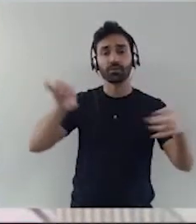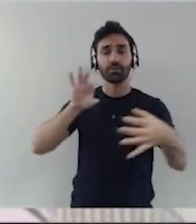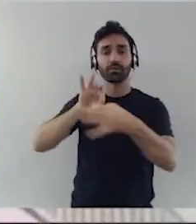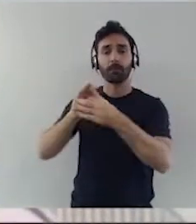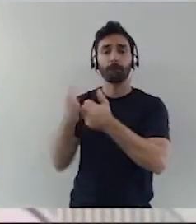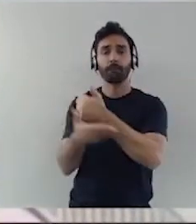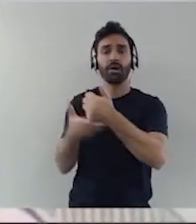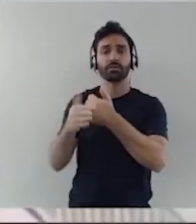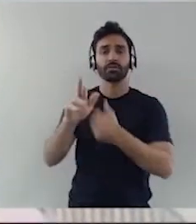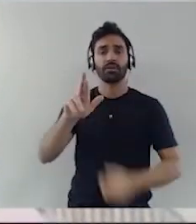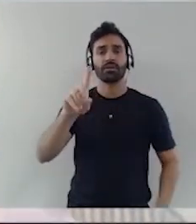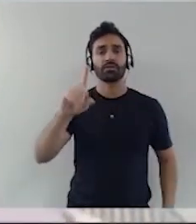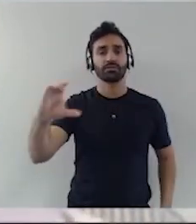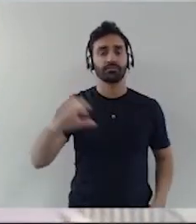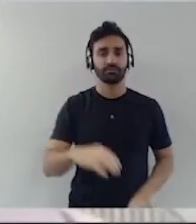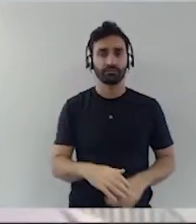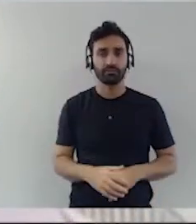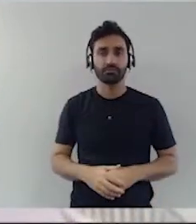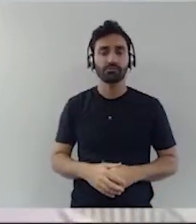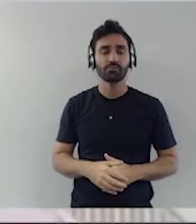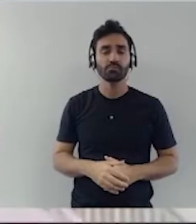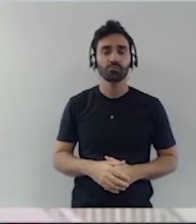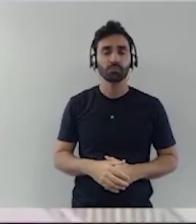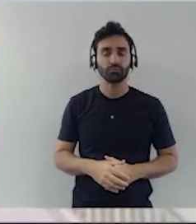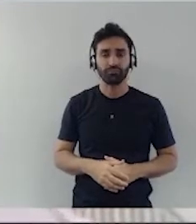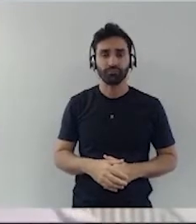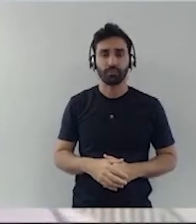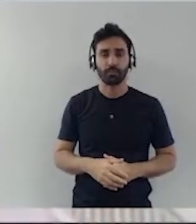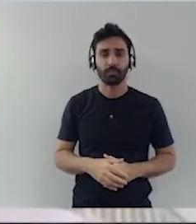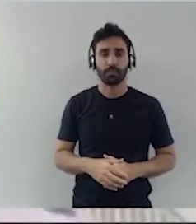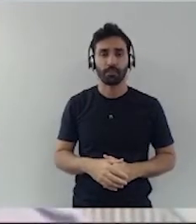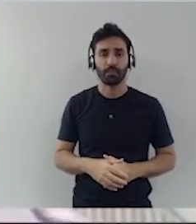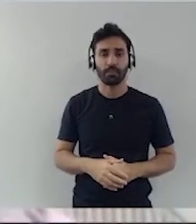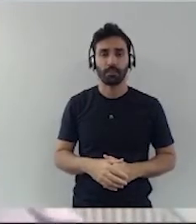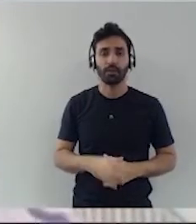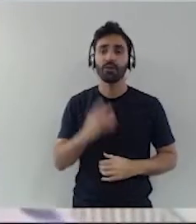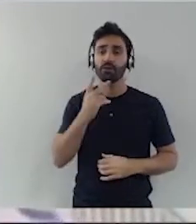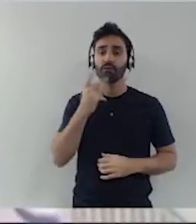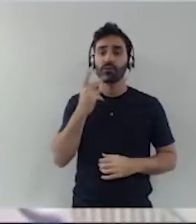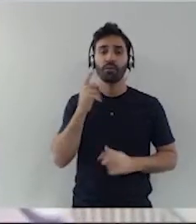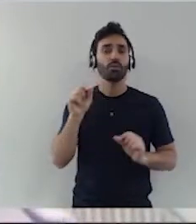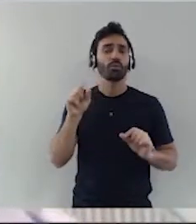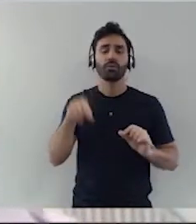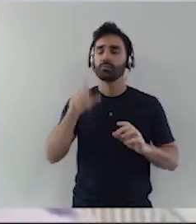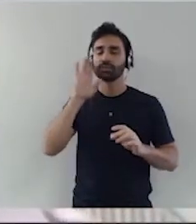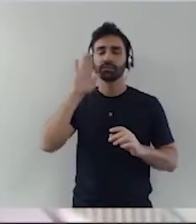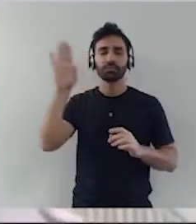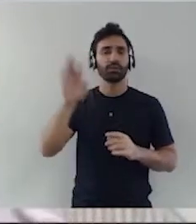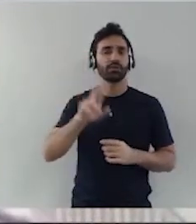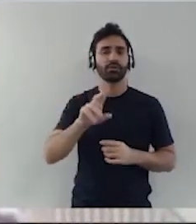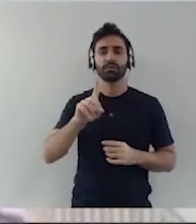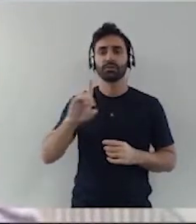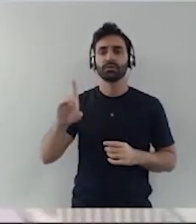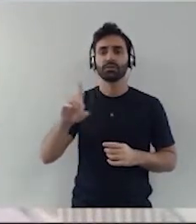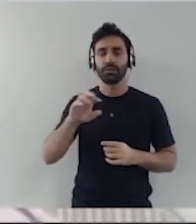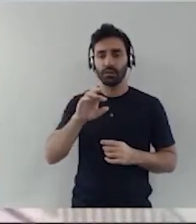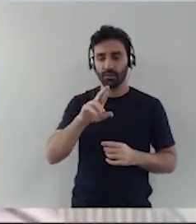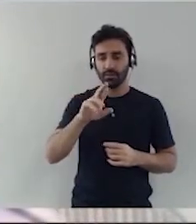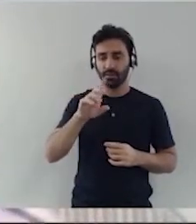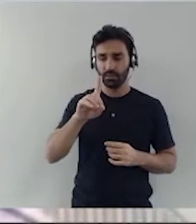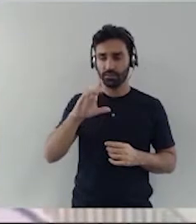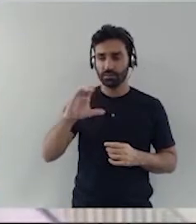RDC. Ele diz que, né, enfim, que são a pedra de toque do RDC, que são a contratualização